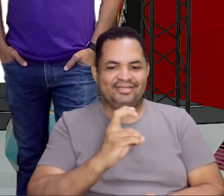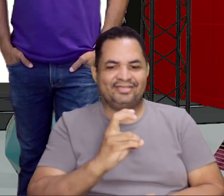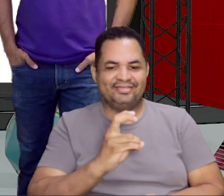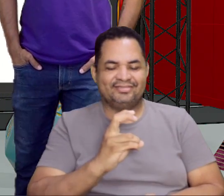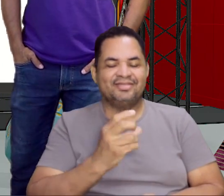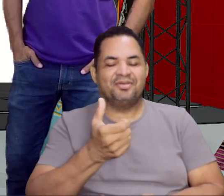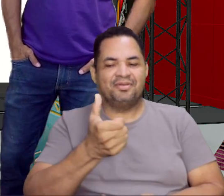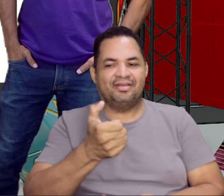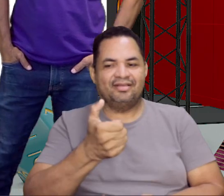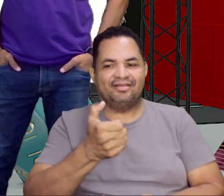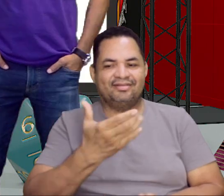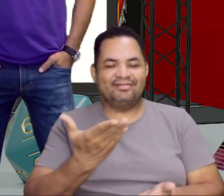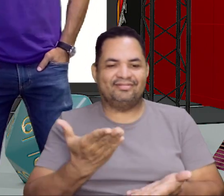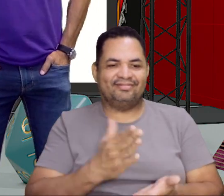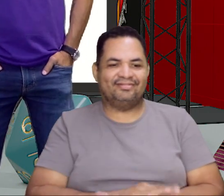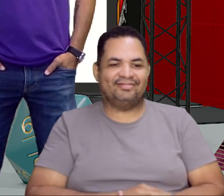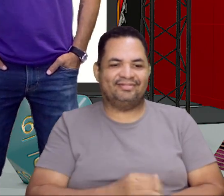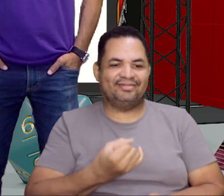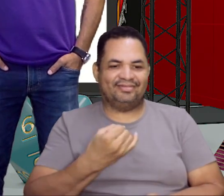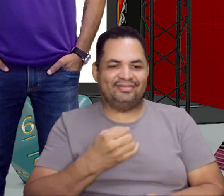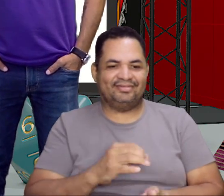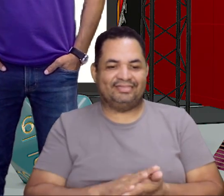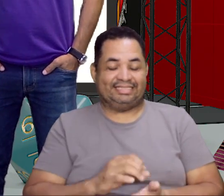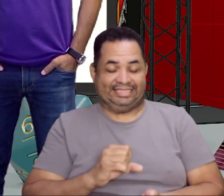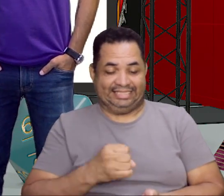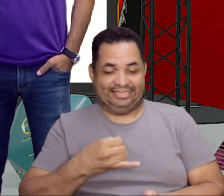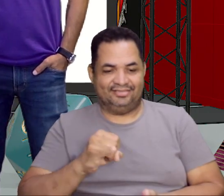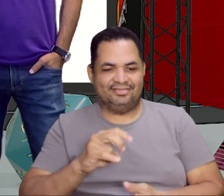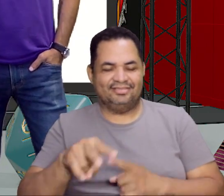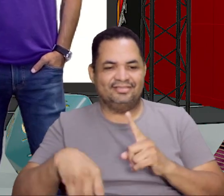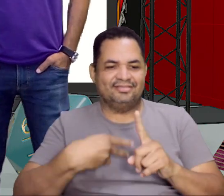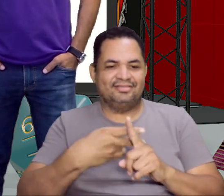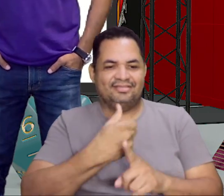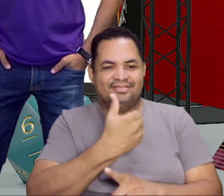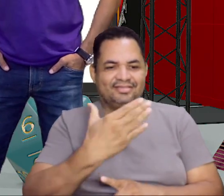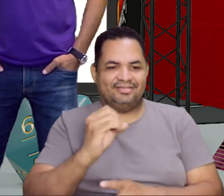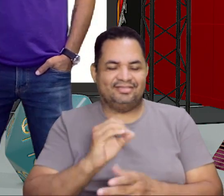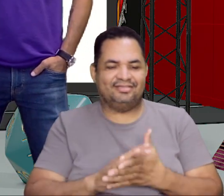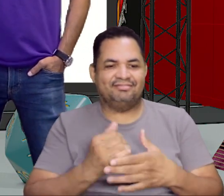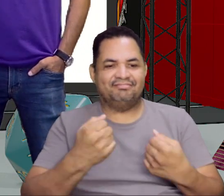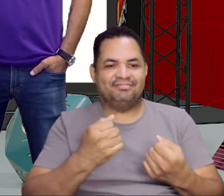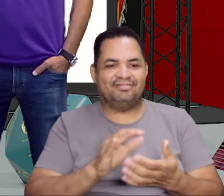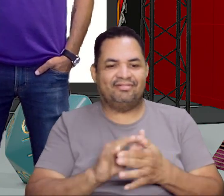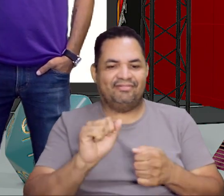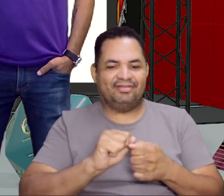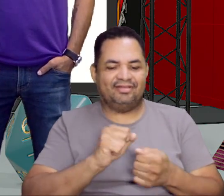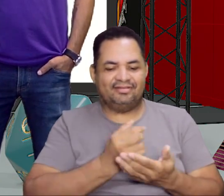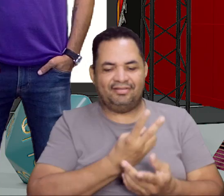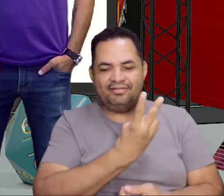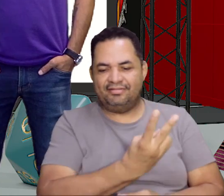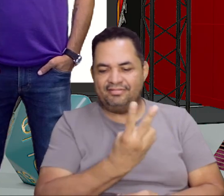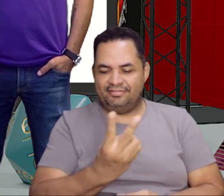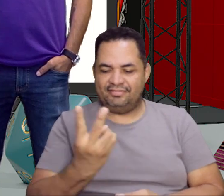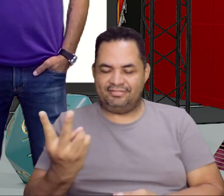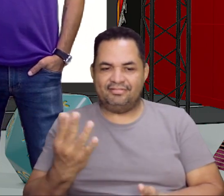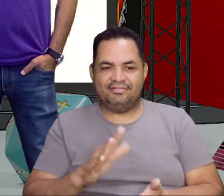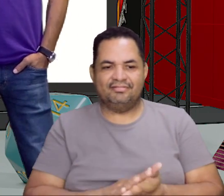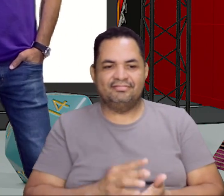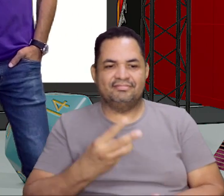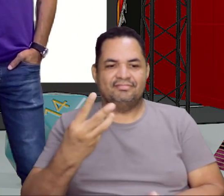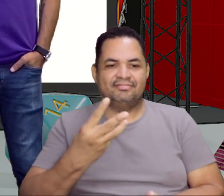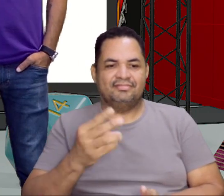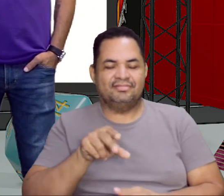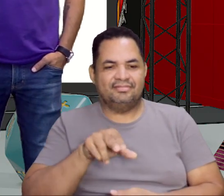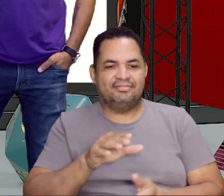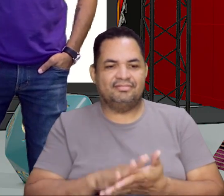cinco canetas isso mesmo se eu tivesse o dobro eu teria 10 canetas e daria para fazer toda essa distribuição duas para cada um dos três